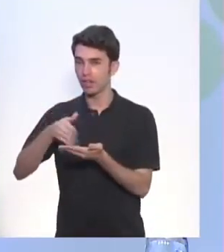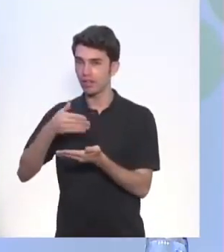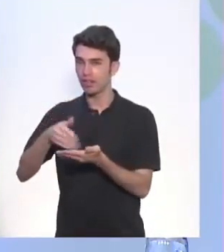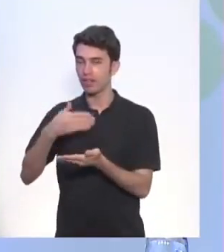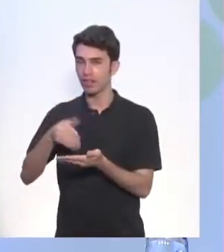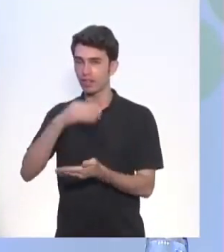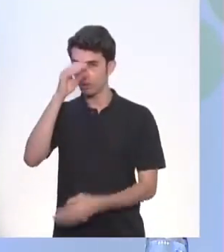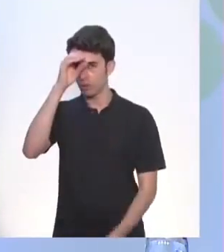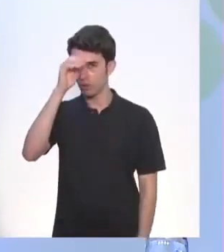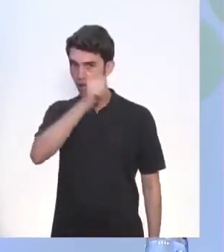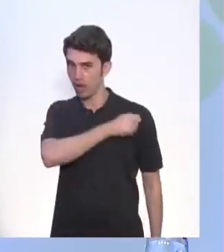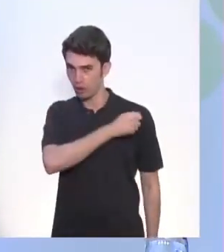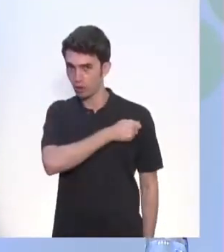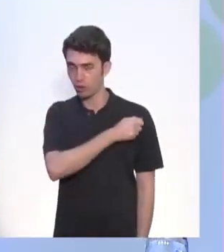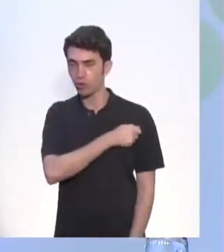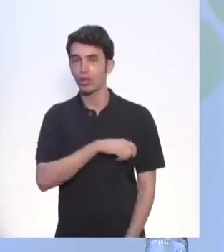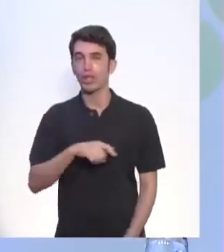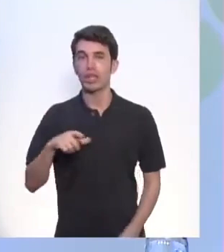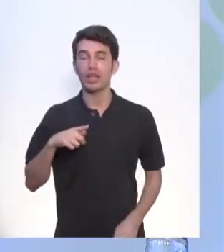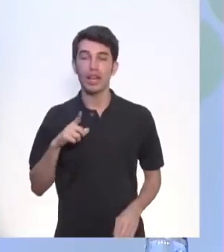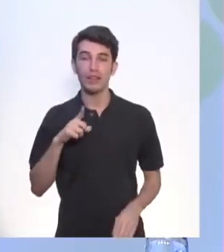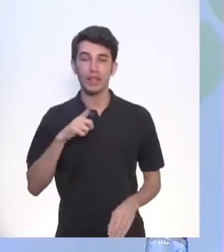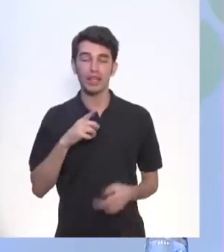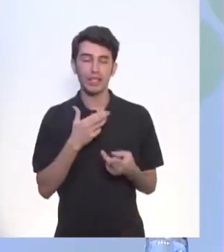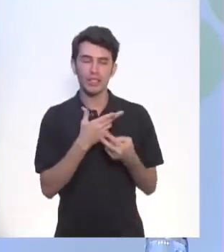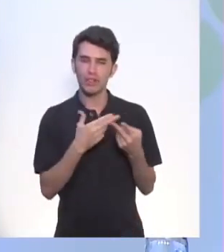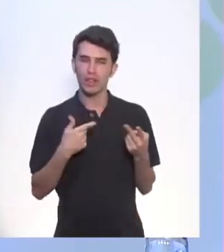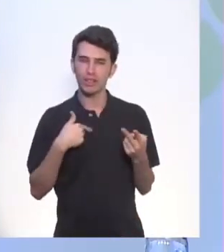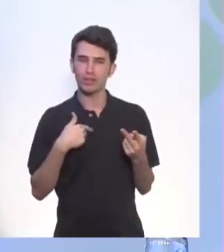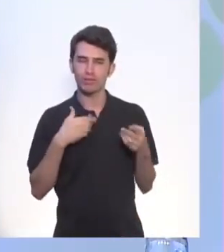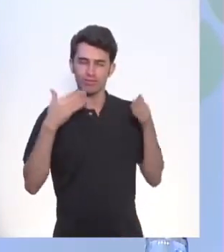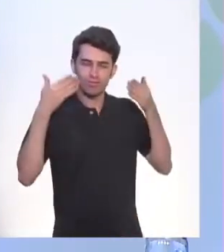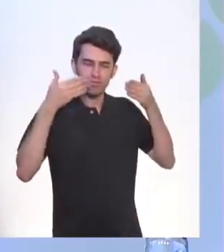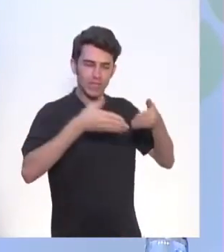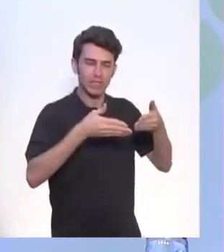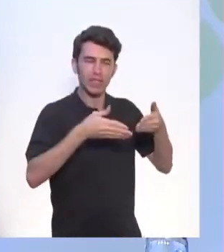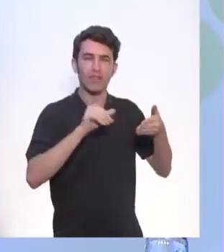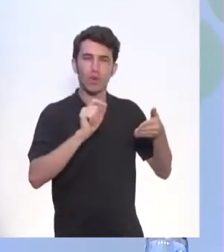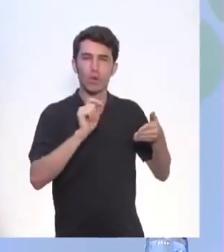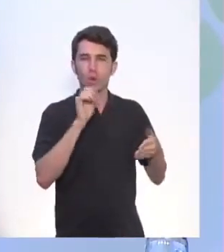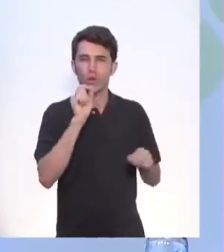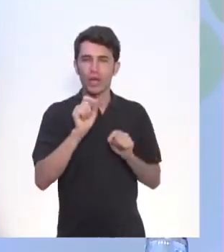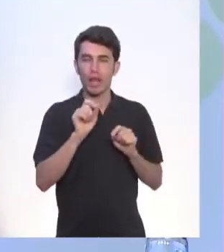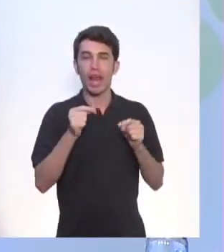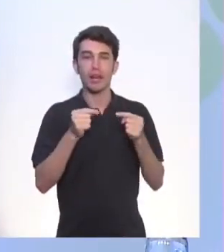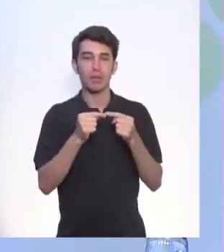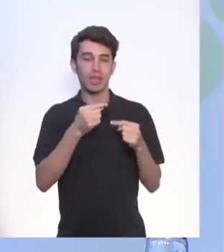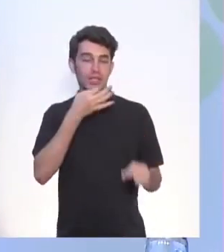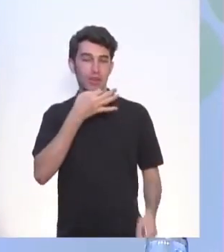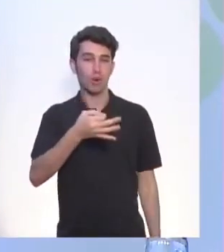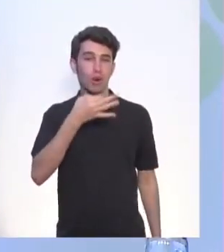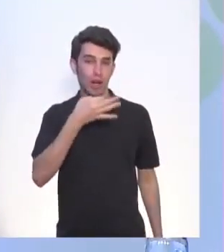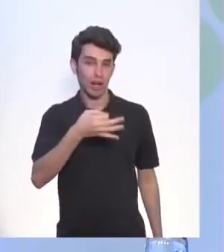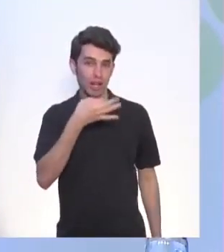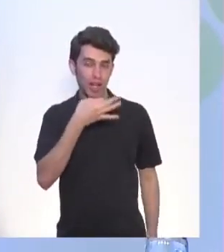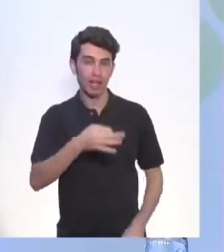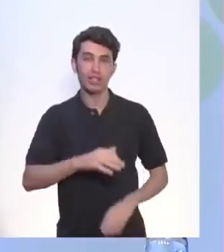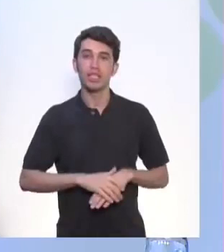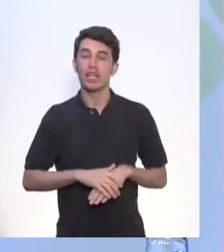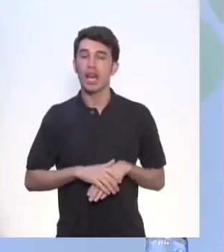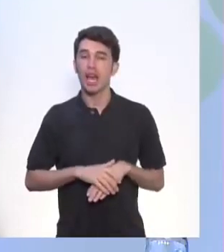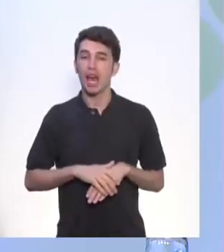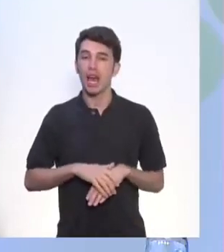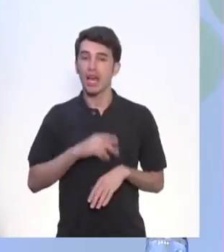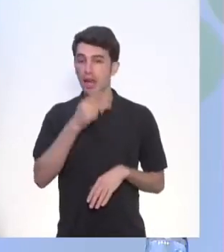entrevista, vocês terão aí alguns pontos específicos. Como a entrevista é um gênero da oralidade, a pessoa,